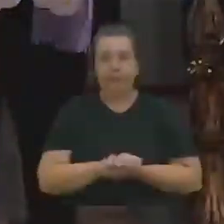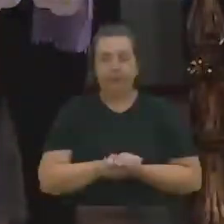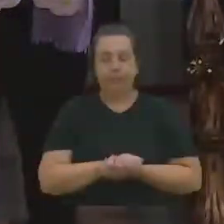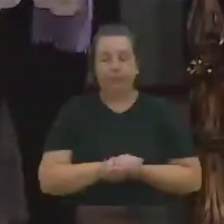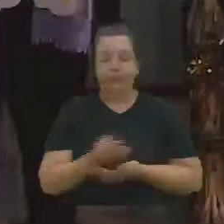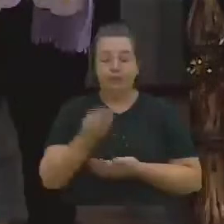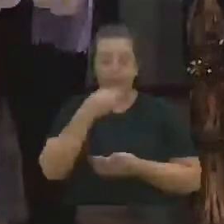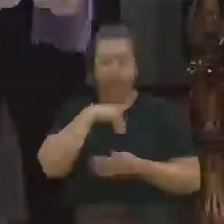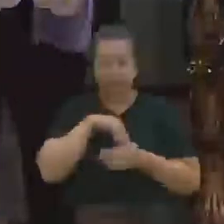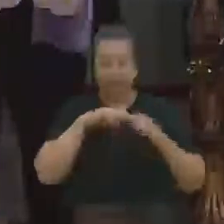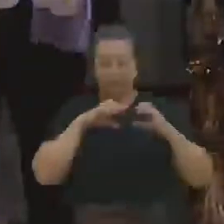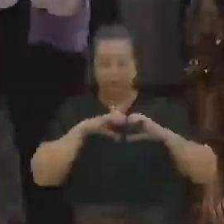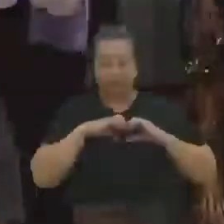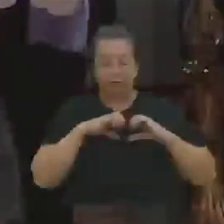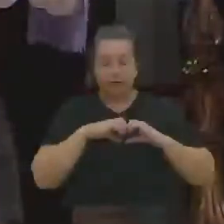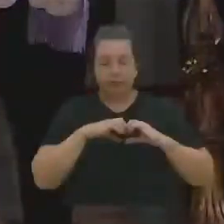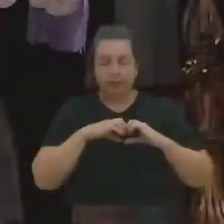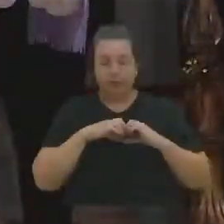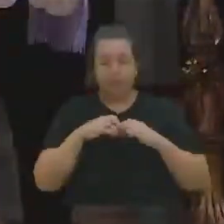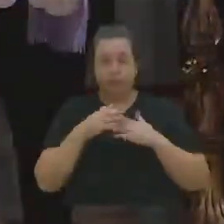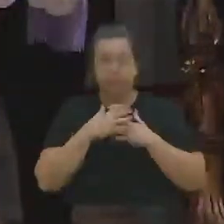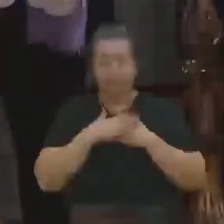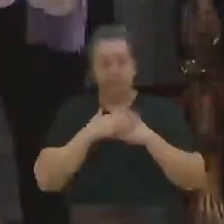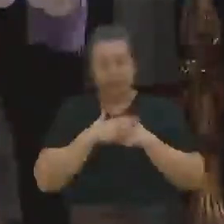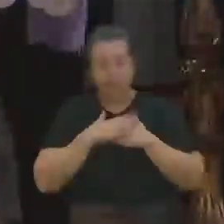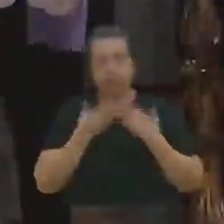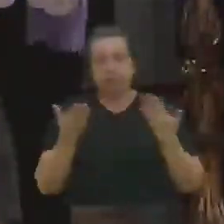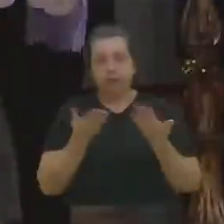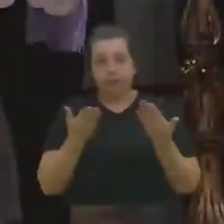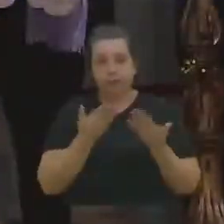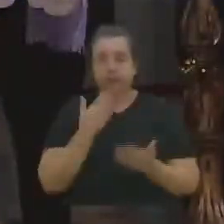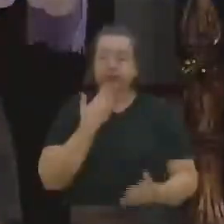coração. Coloque a mão no seu coração assim.